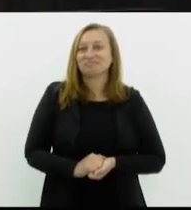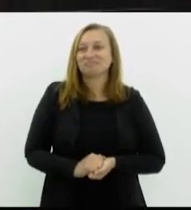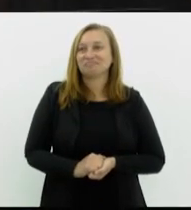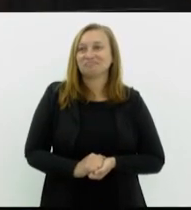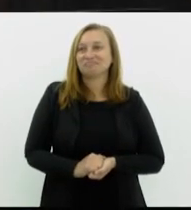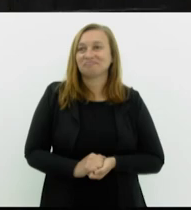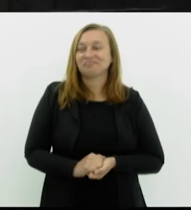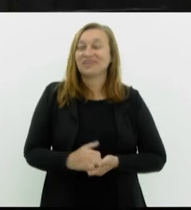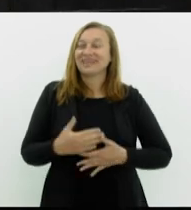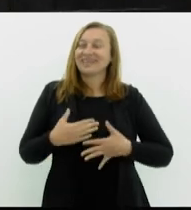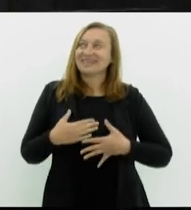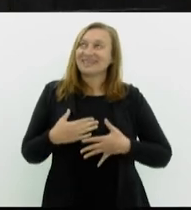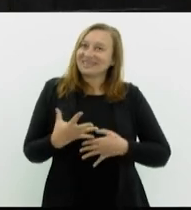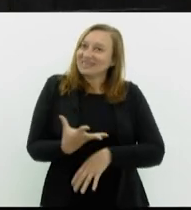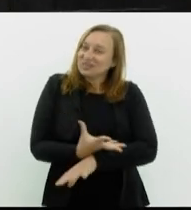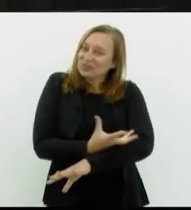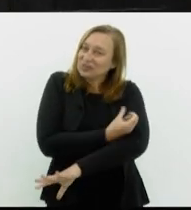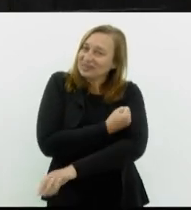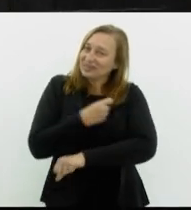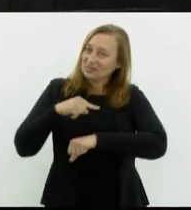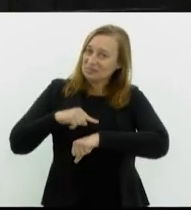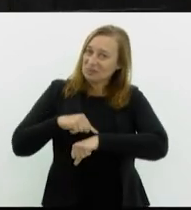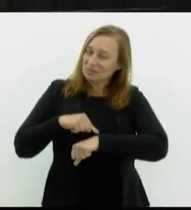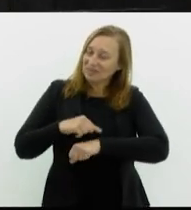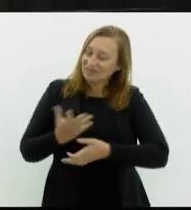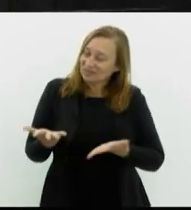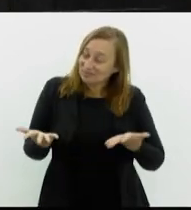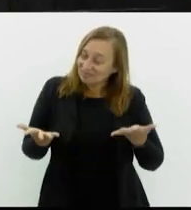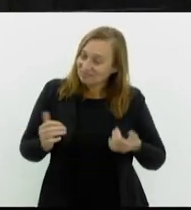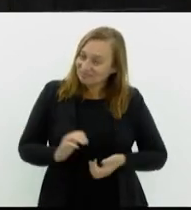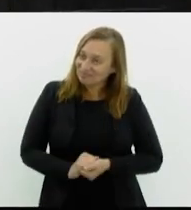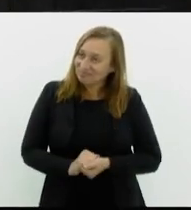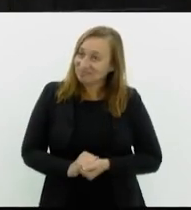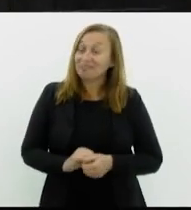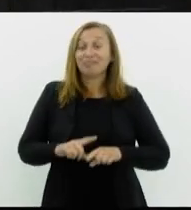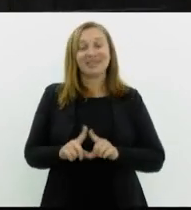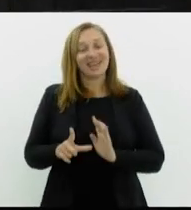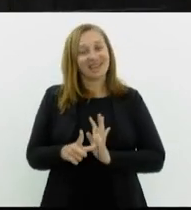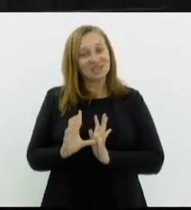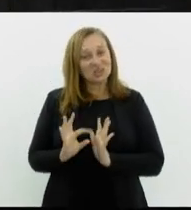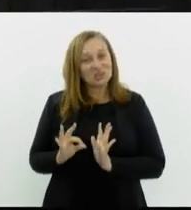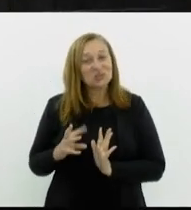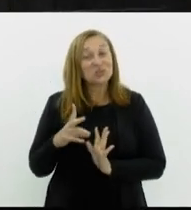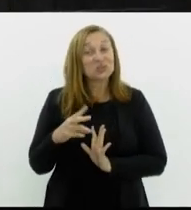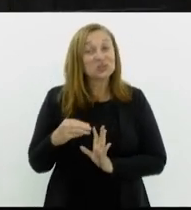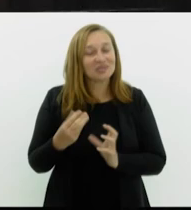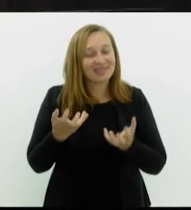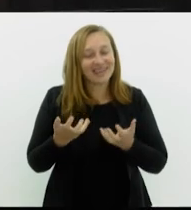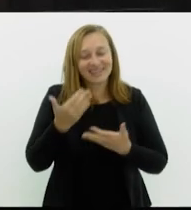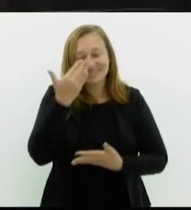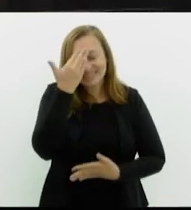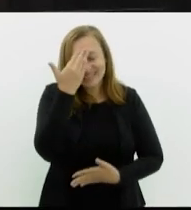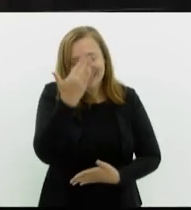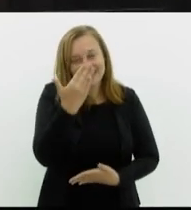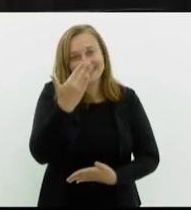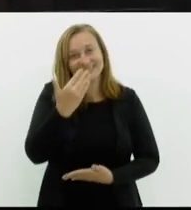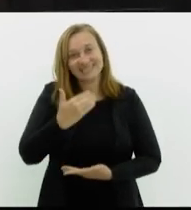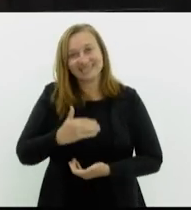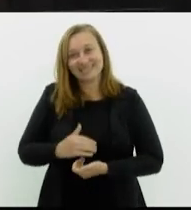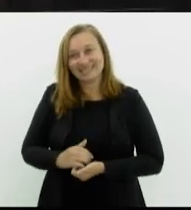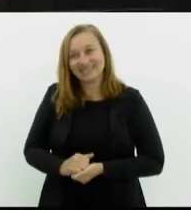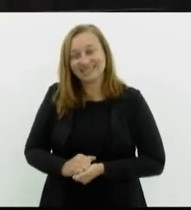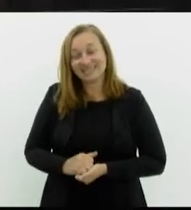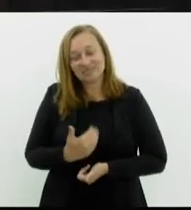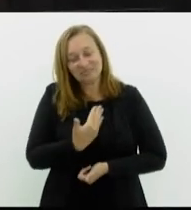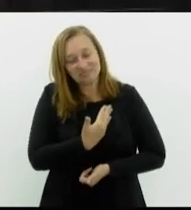É claro que a gente fica emocionado no momento desse, mas antes de mais nada, eu quero agradecer